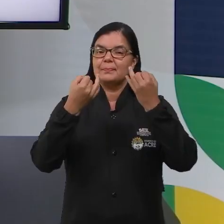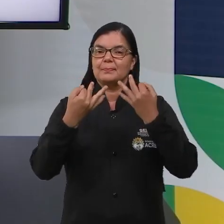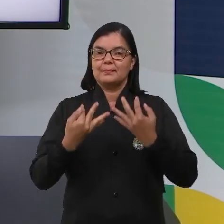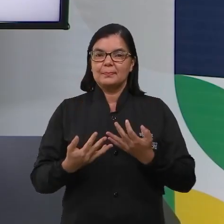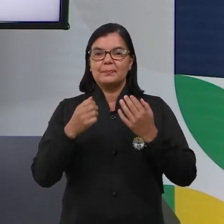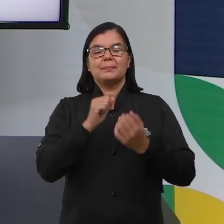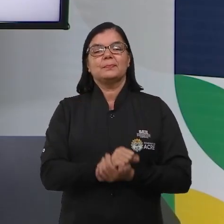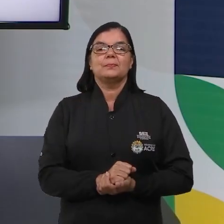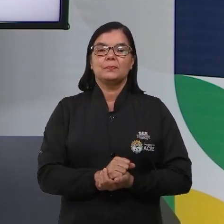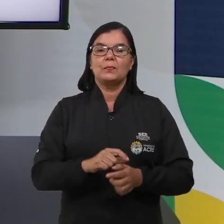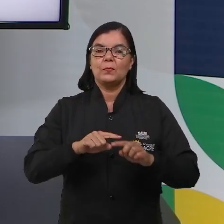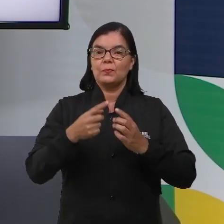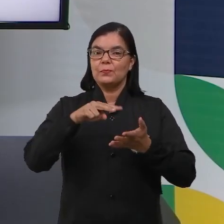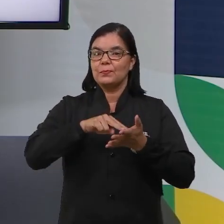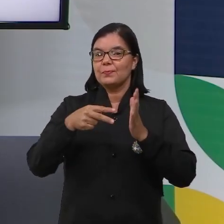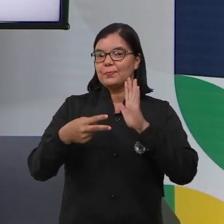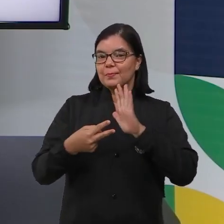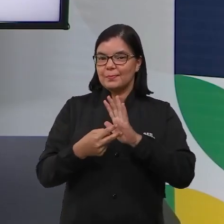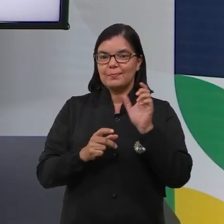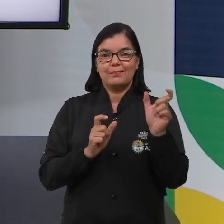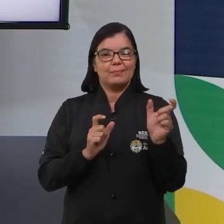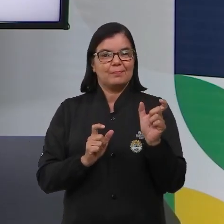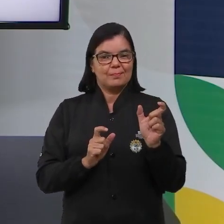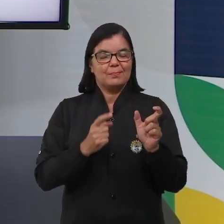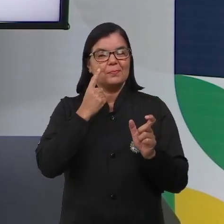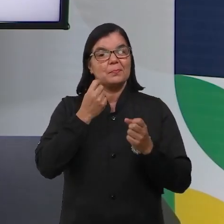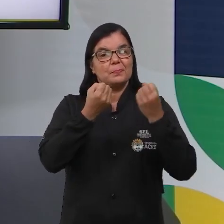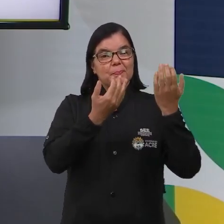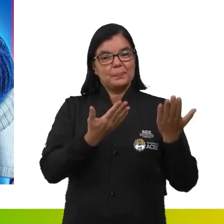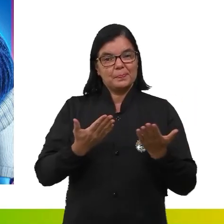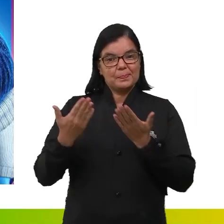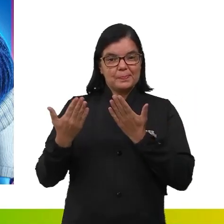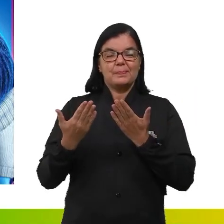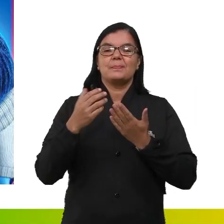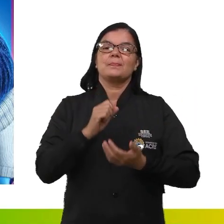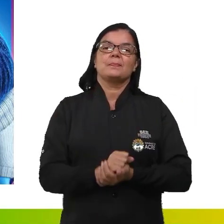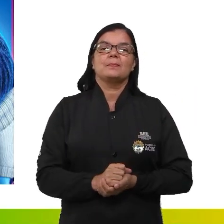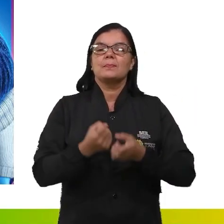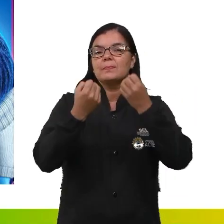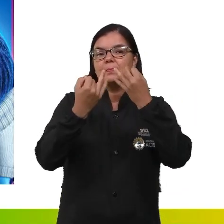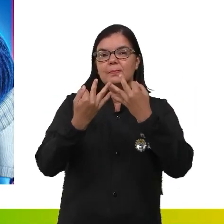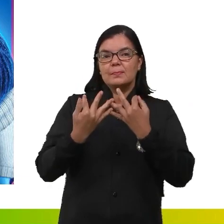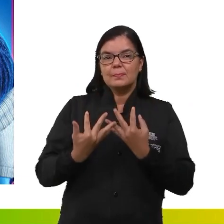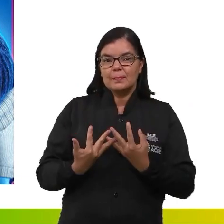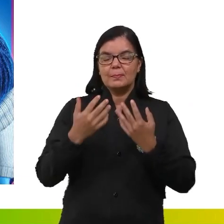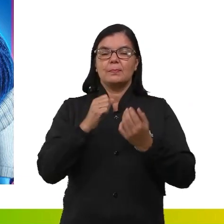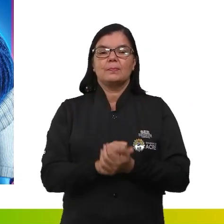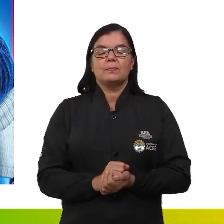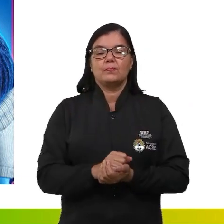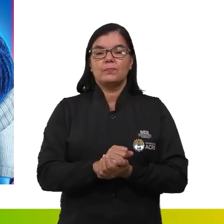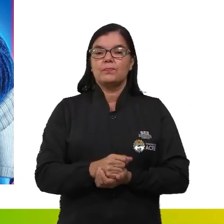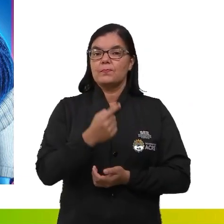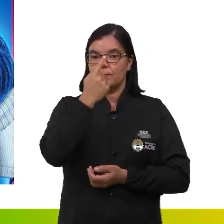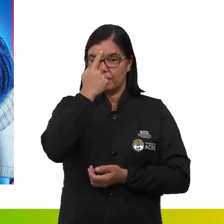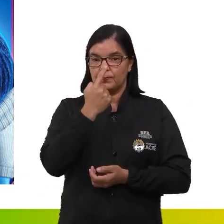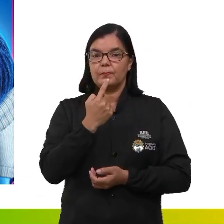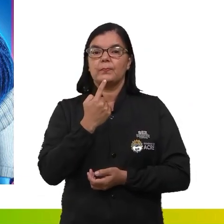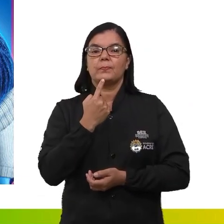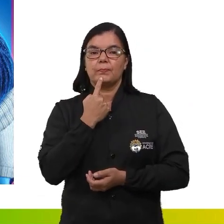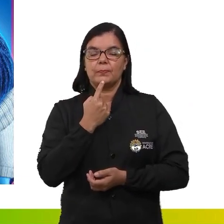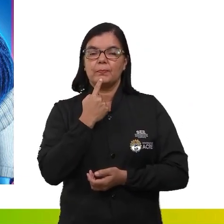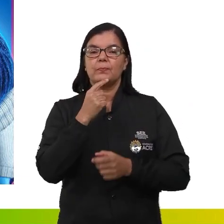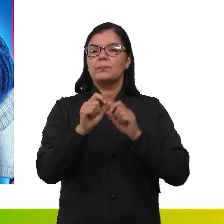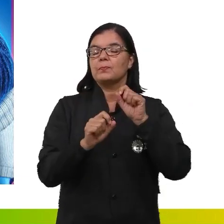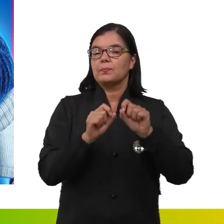sobre efeitos de sentido. Vamos começar com a conceituação. Aí na tela para vocês aparece o